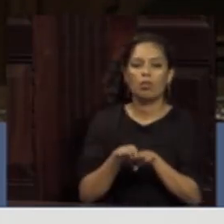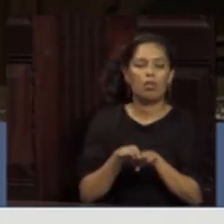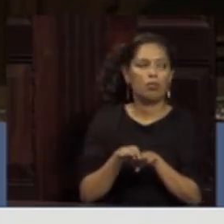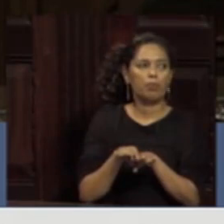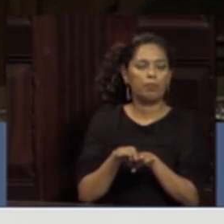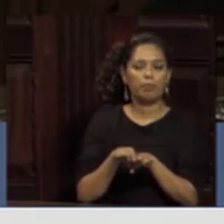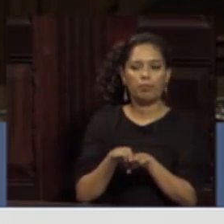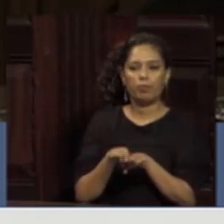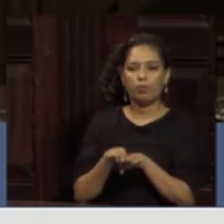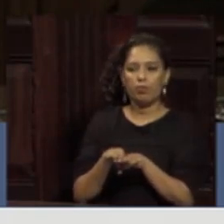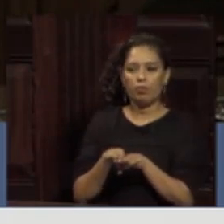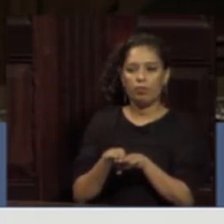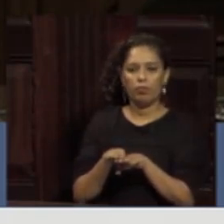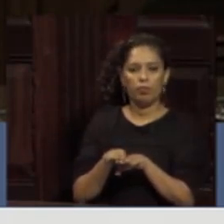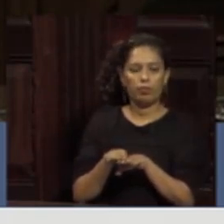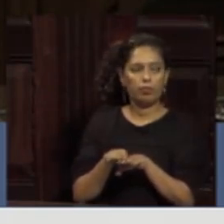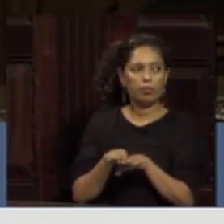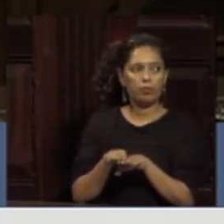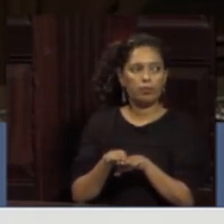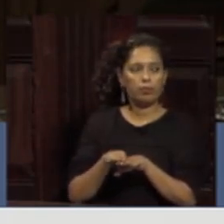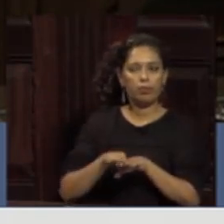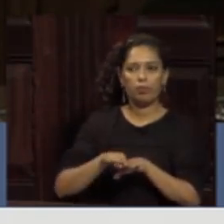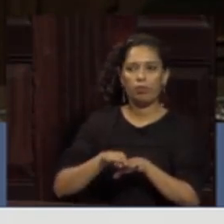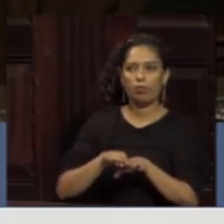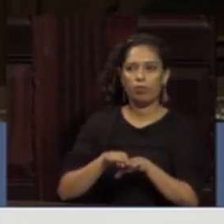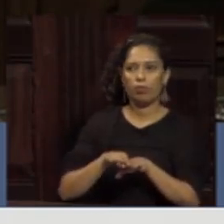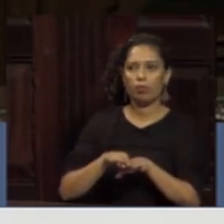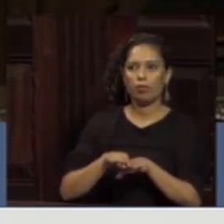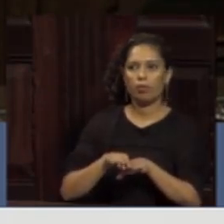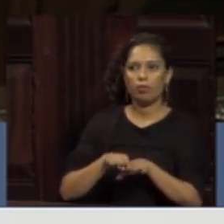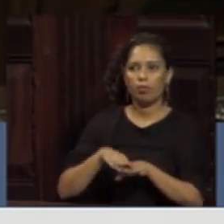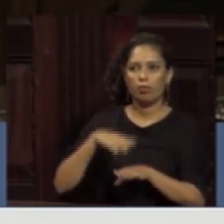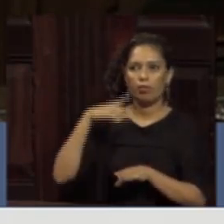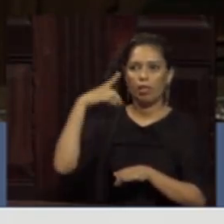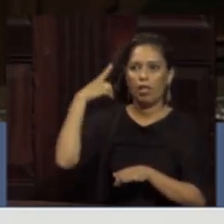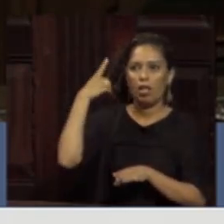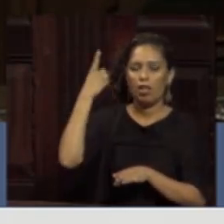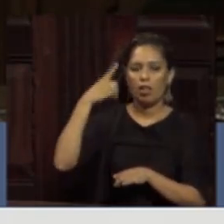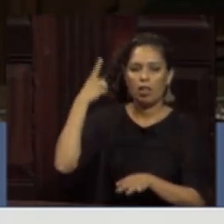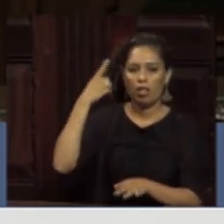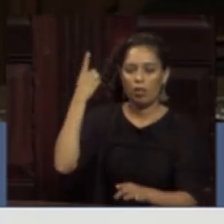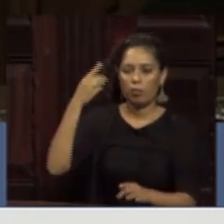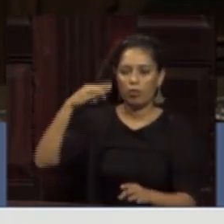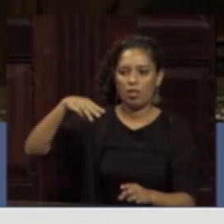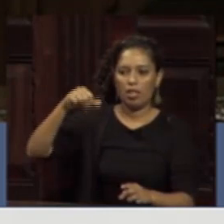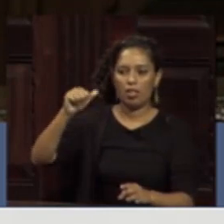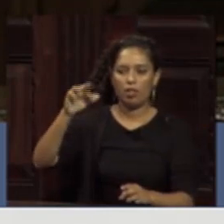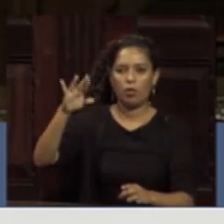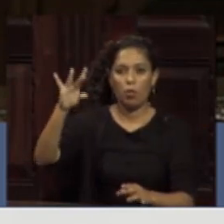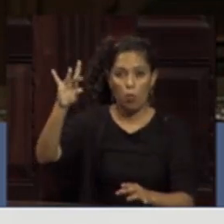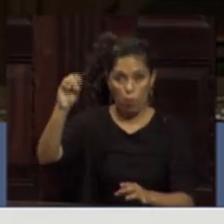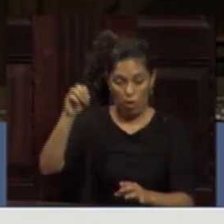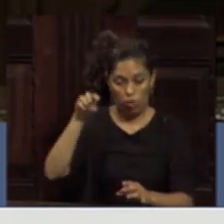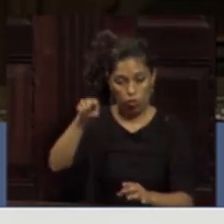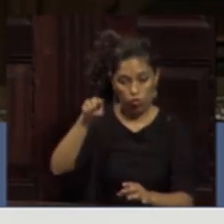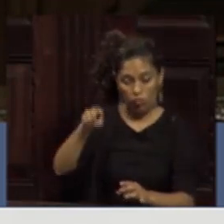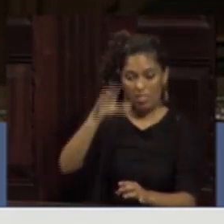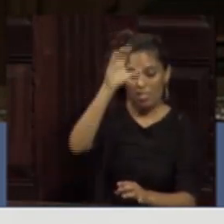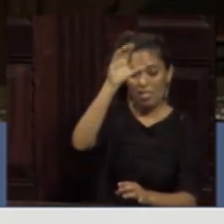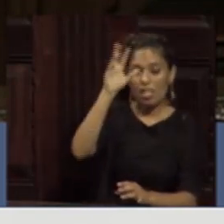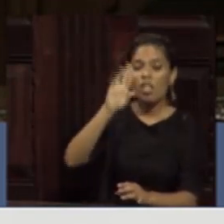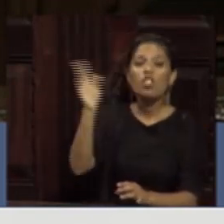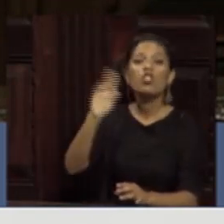Márcio, que é um católico apostólico romano praticante, sabe